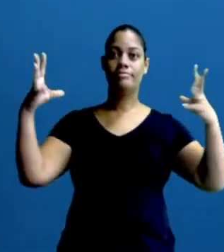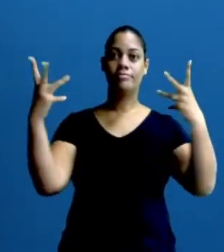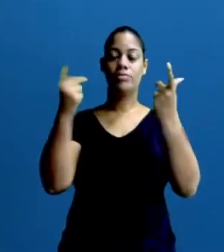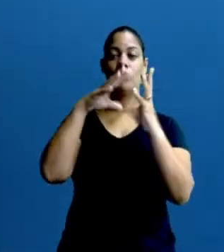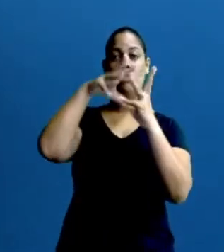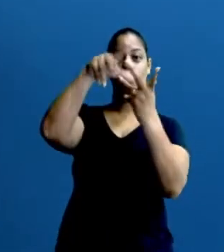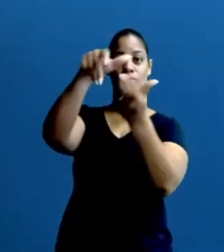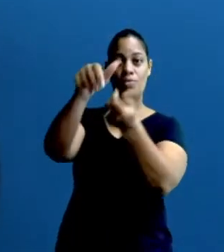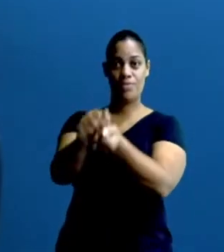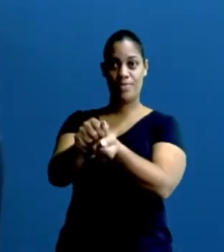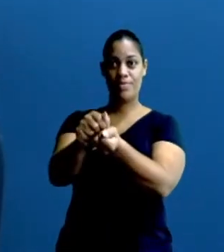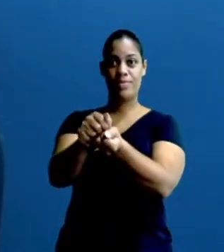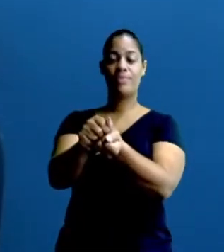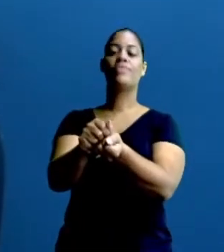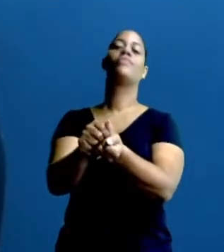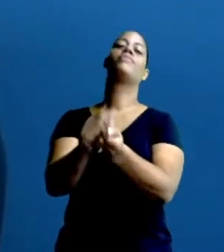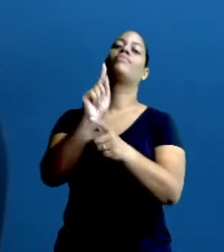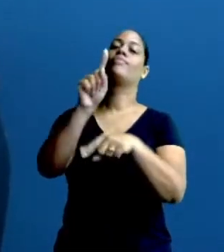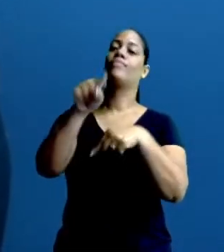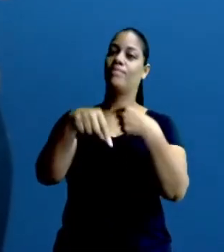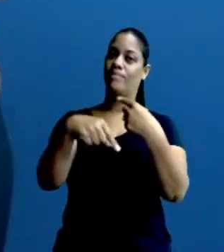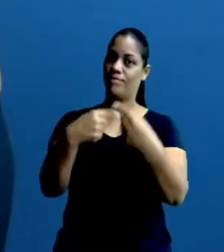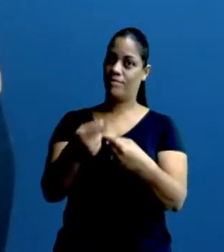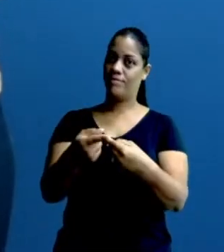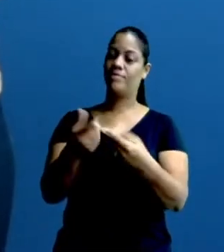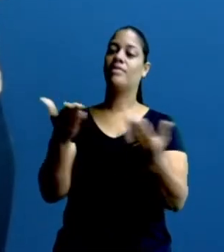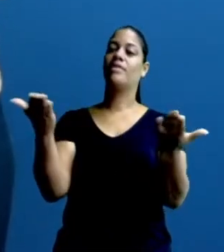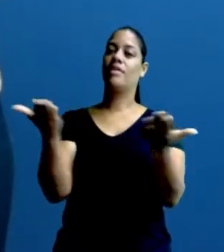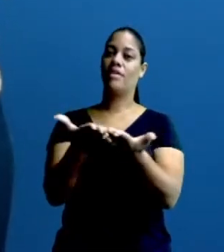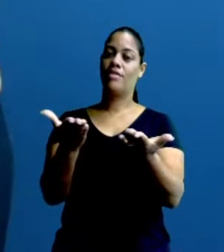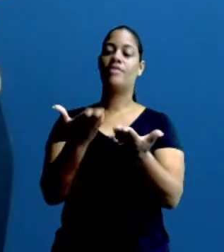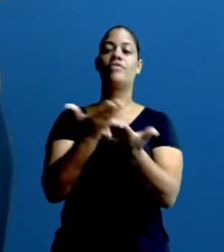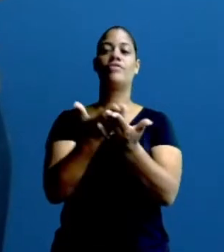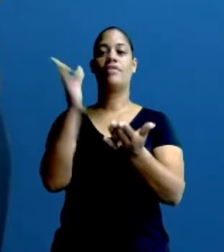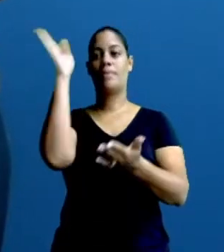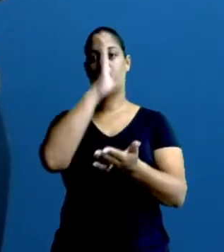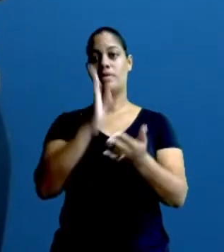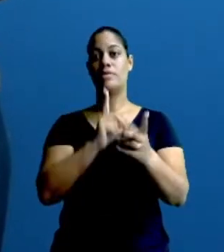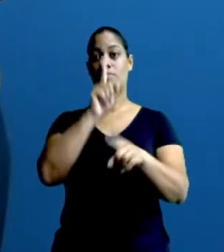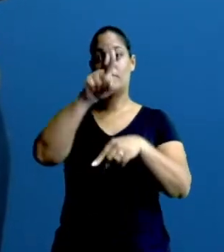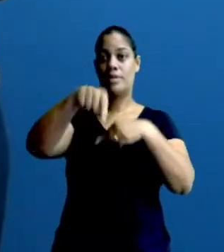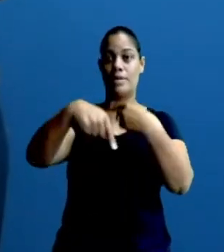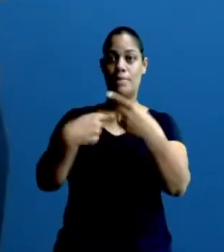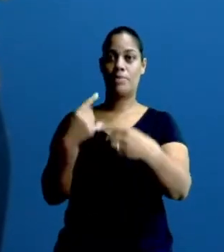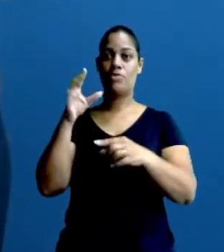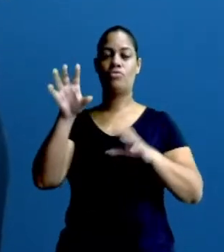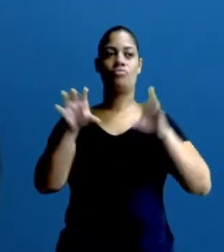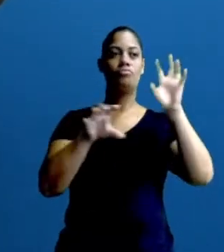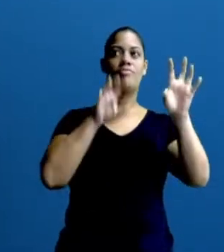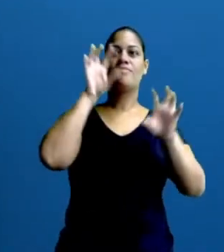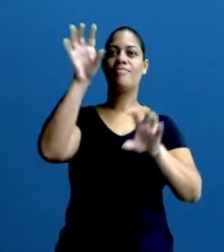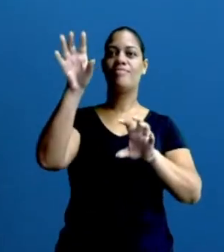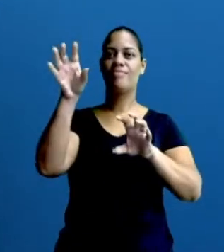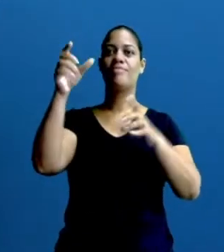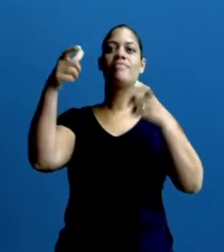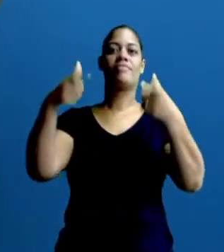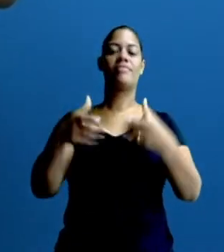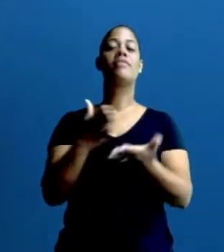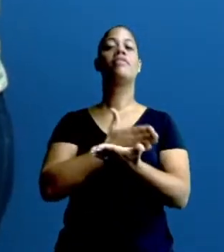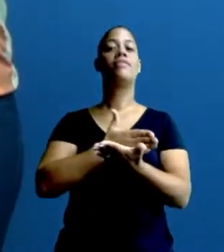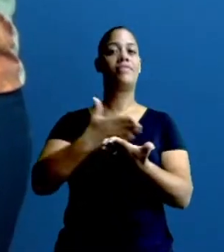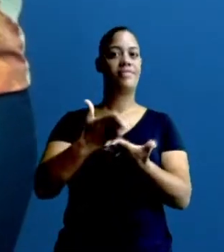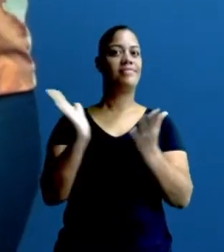micro, né? Então, começamos com o clima global, passamos para o do Brasil e depois para as regiões. Então, vamos